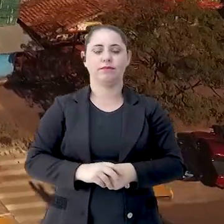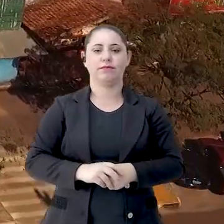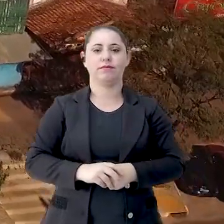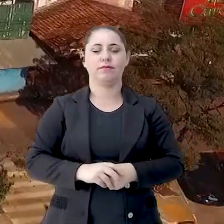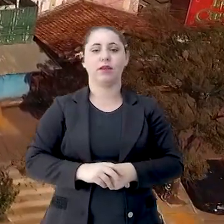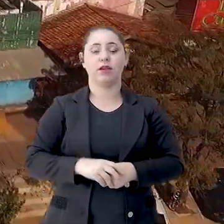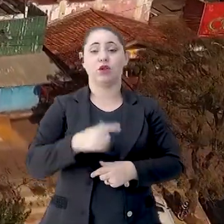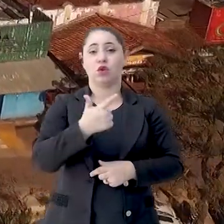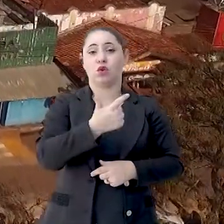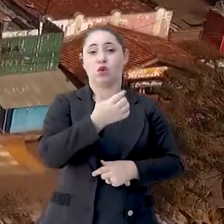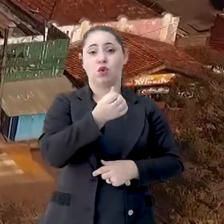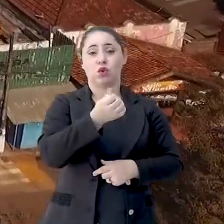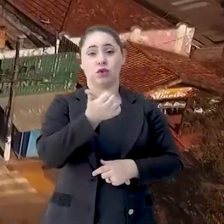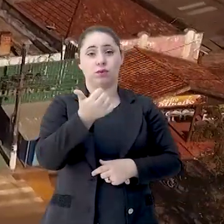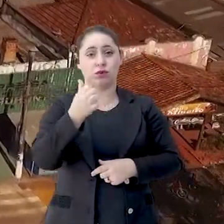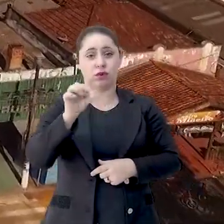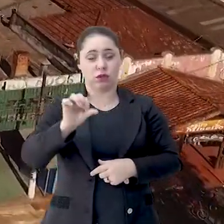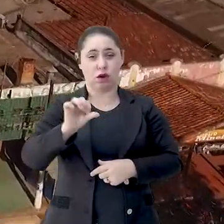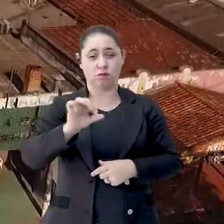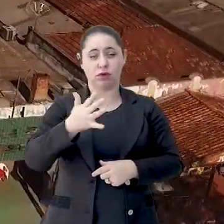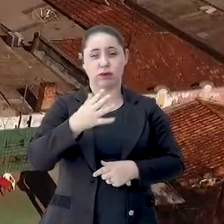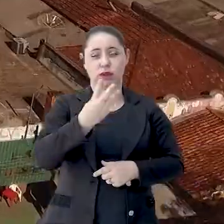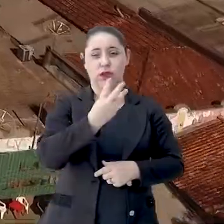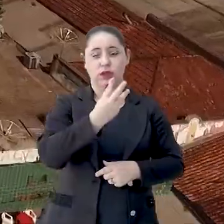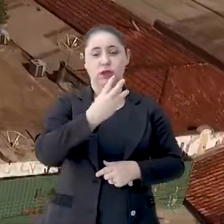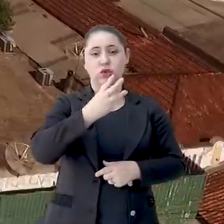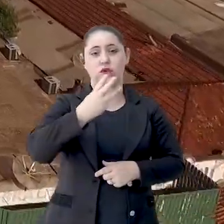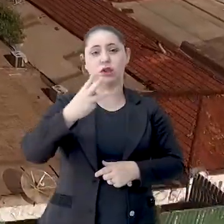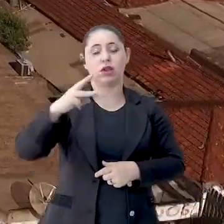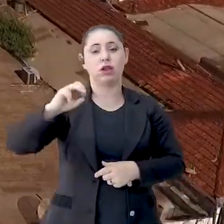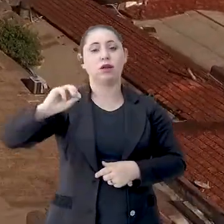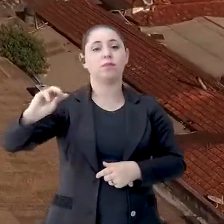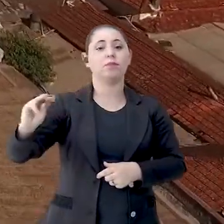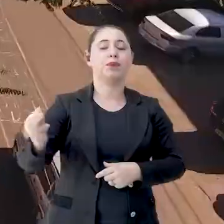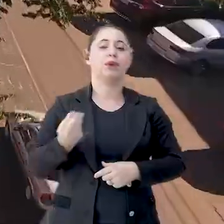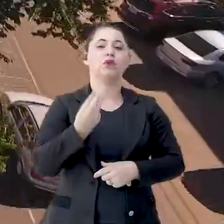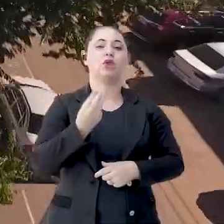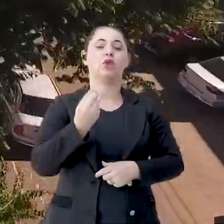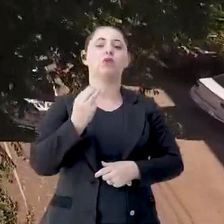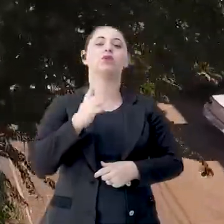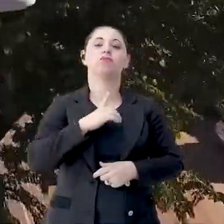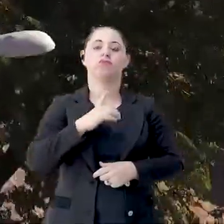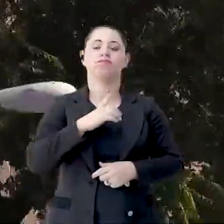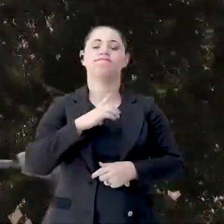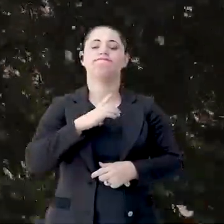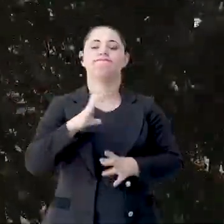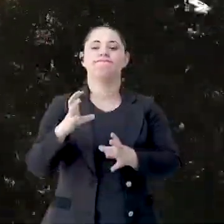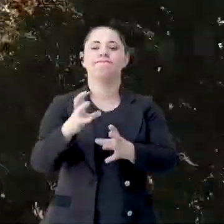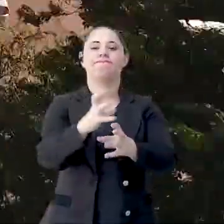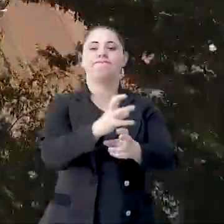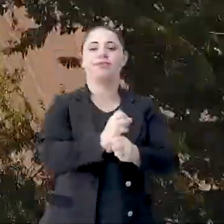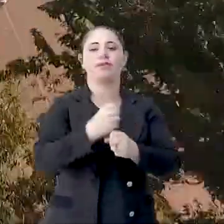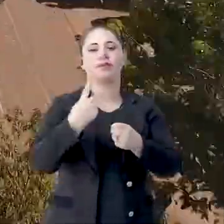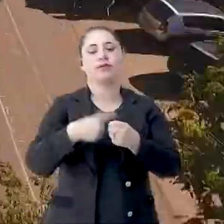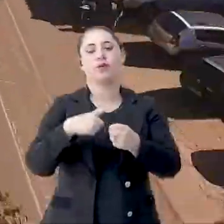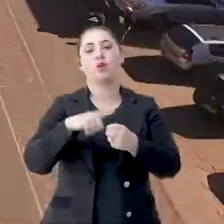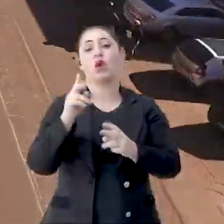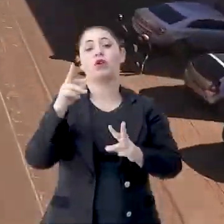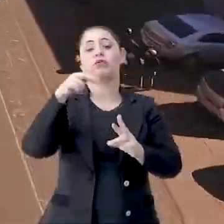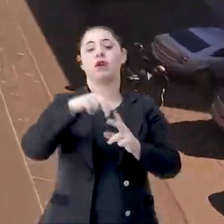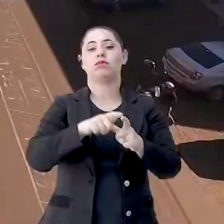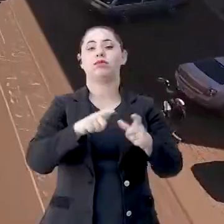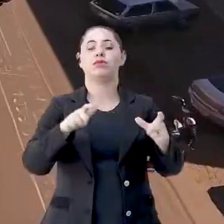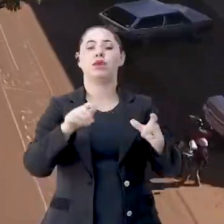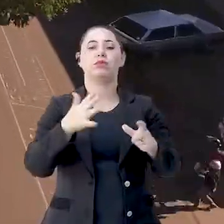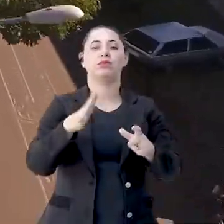2019, quase 330 milhões de reais passaram pelos cofres do município, o que representa um crescimento de aproximadamente